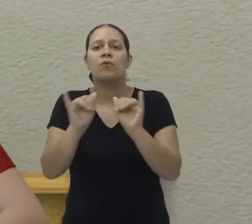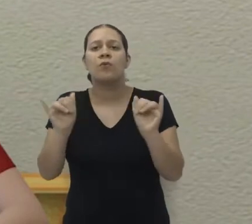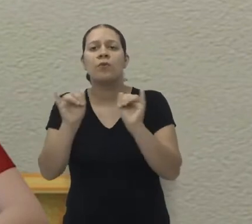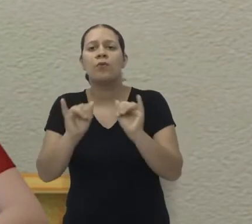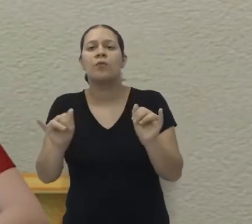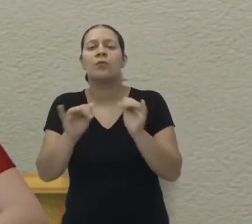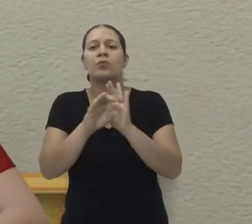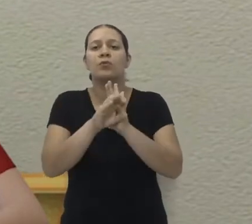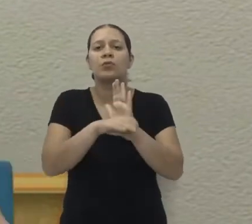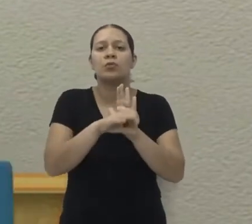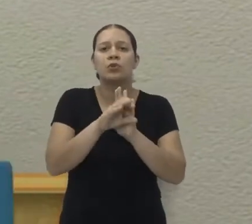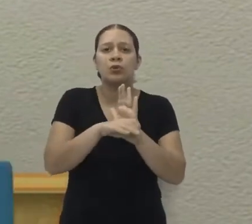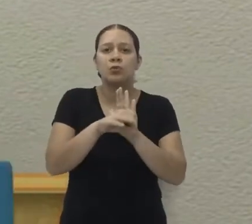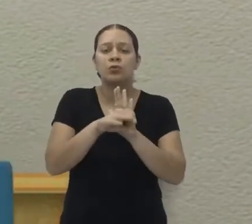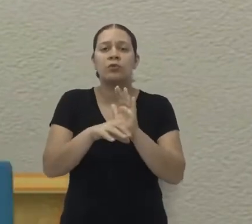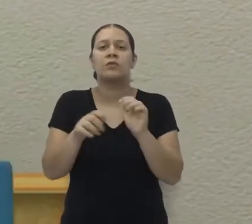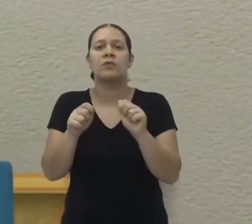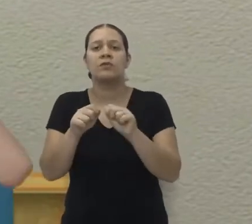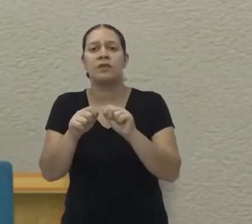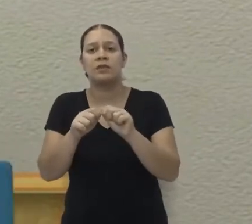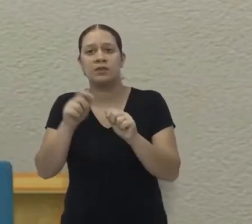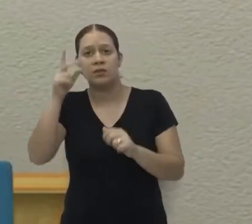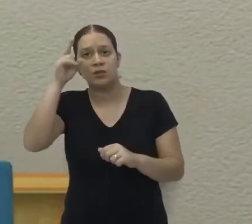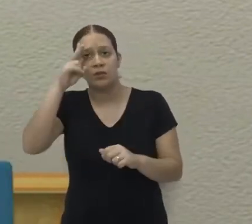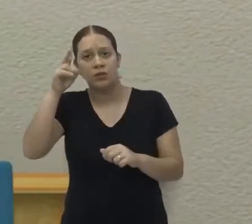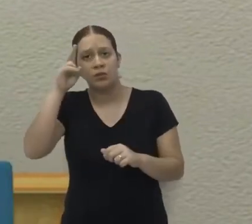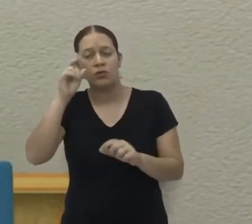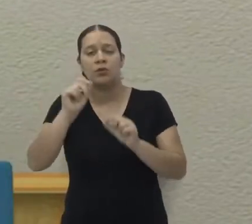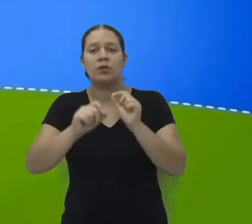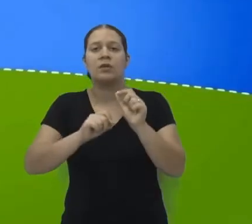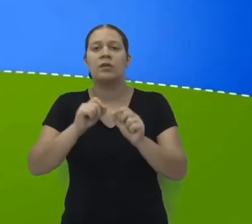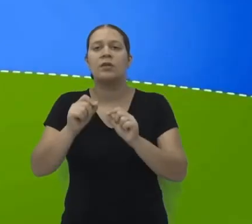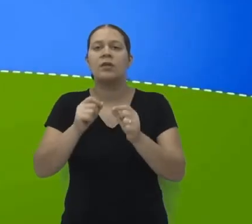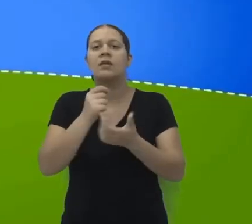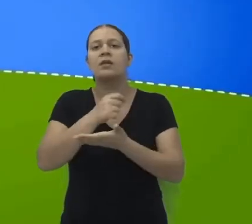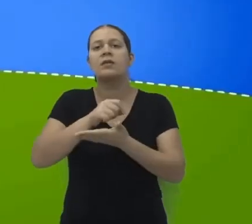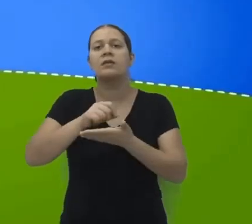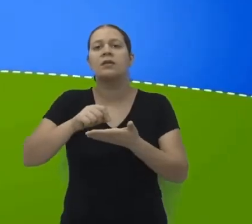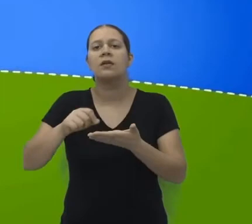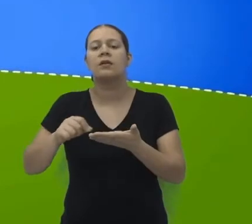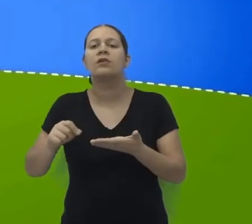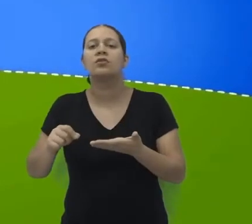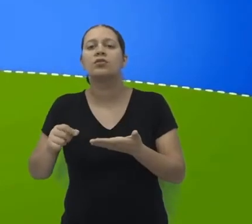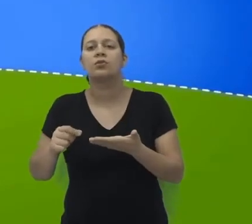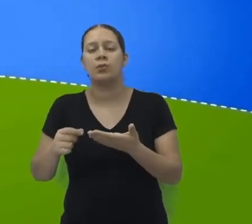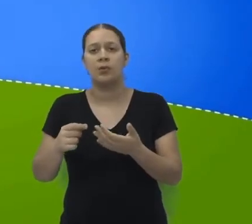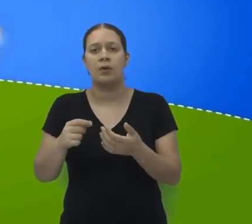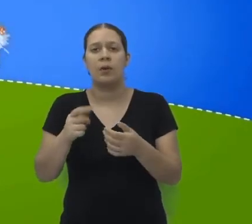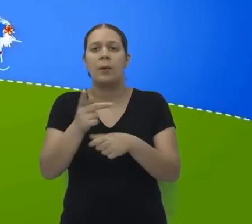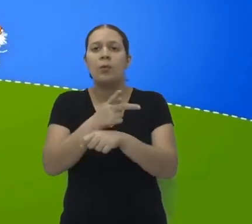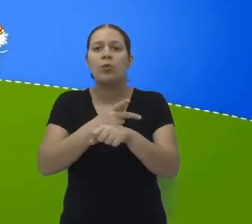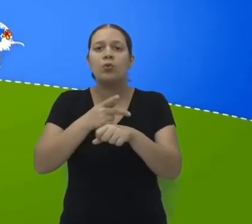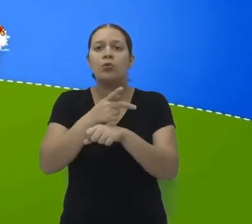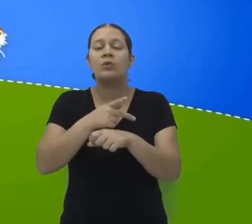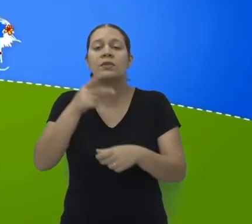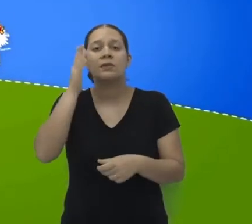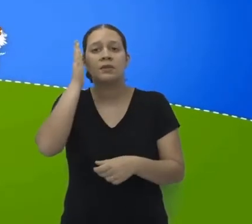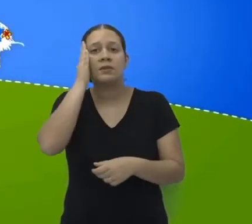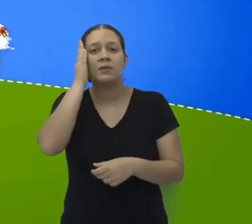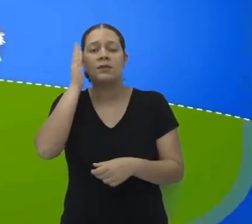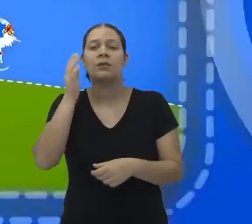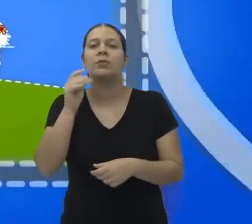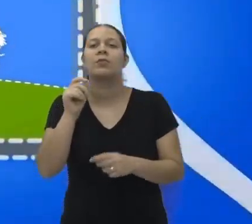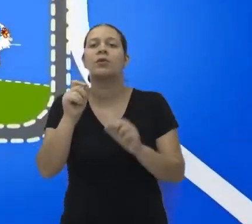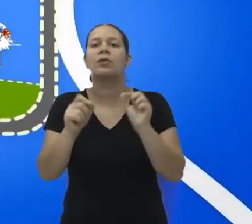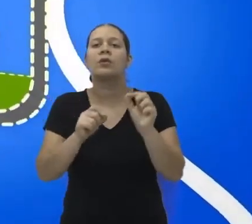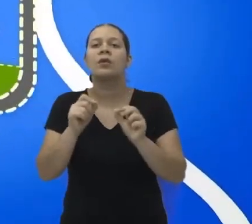são usadas no conteúdo para sustentar os fatos? Quem escreveu esse texto, gravou o vídeo ou fotografou essa imagem? Procure